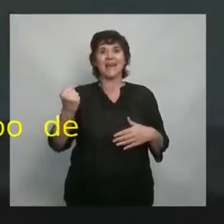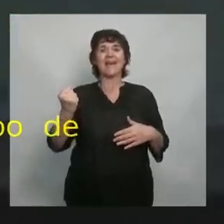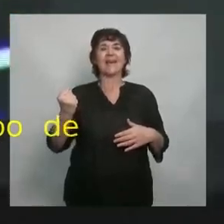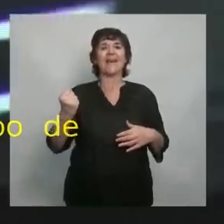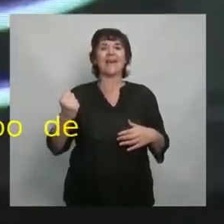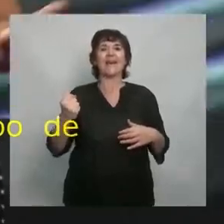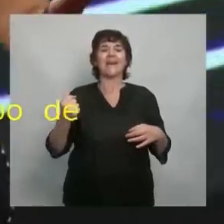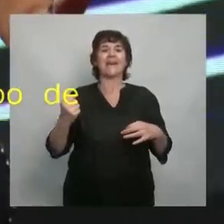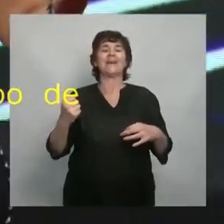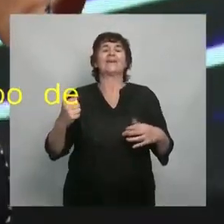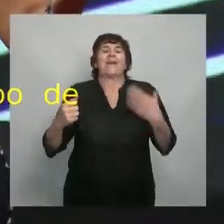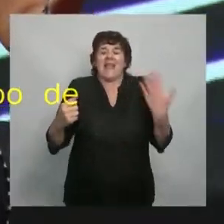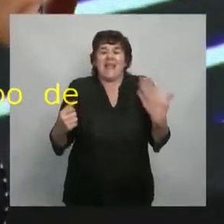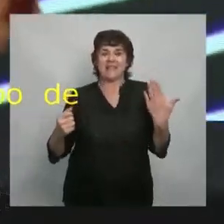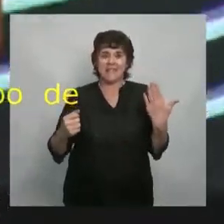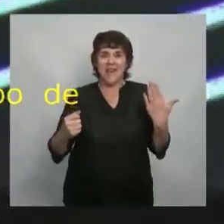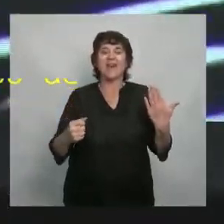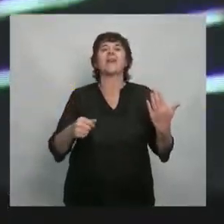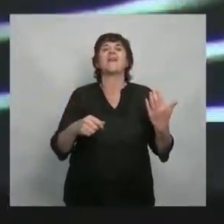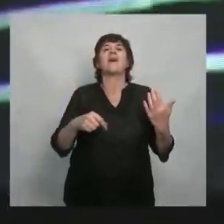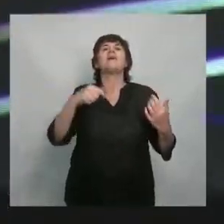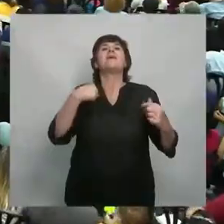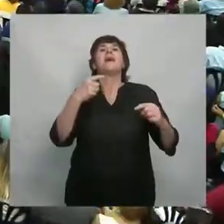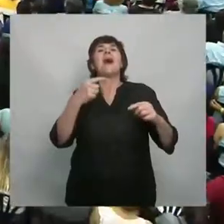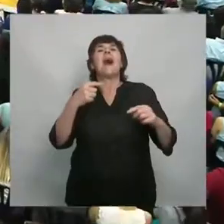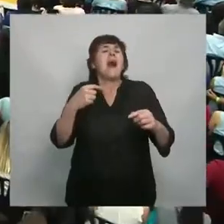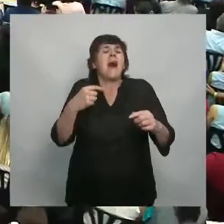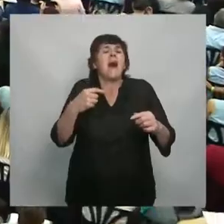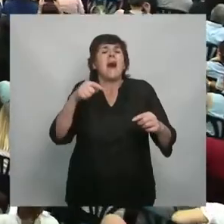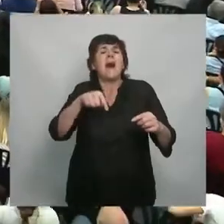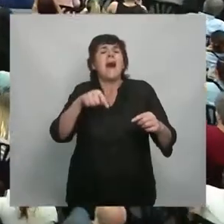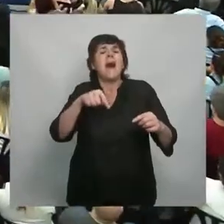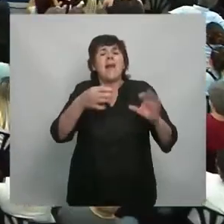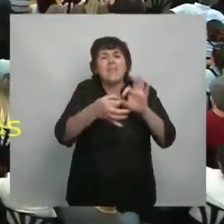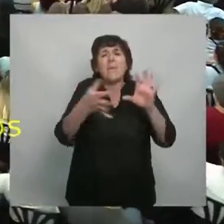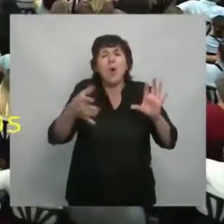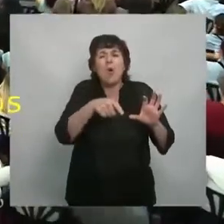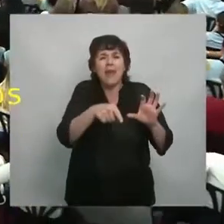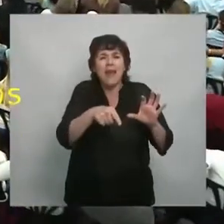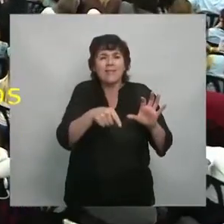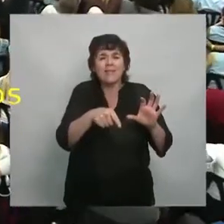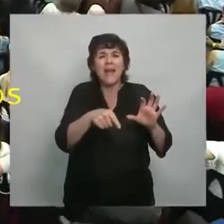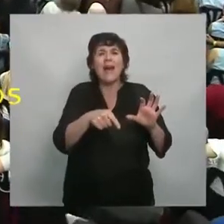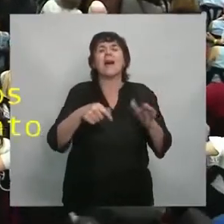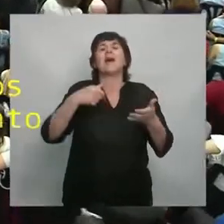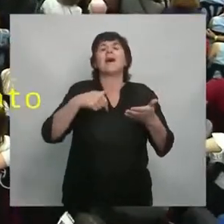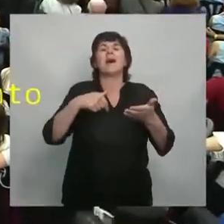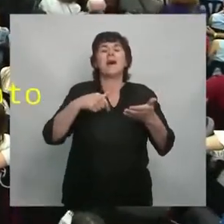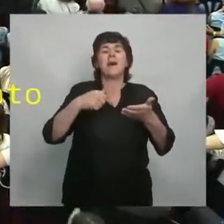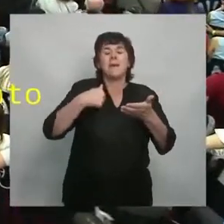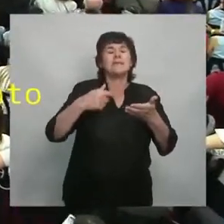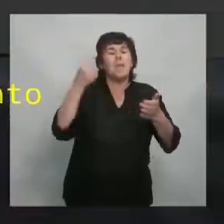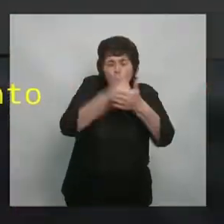ponto somos antirracistas? E até que ponto essa democracia que nós lutamos por ela, que queremos reconstruí-la e